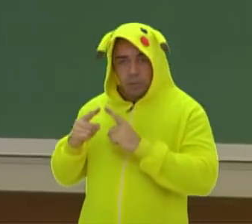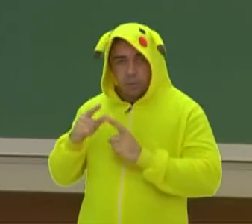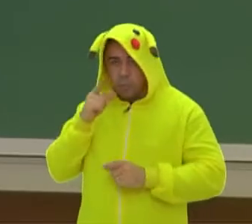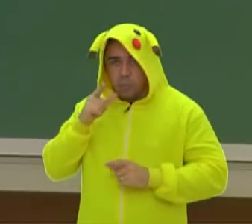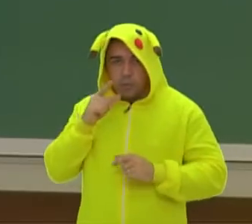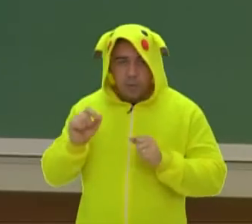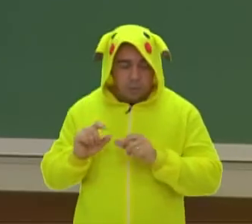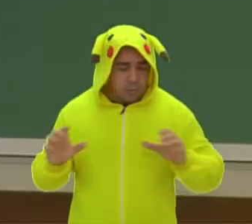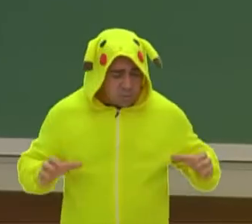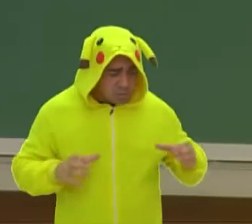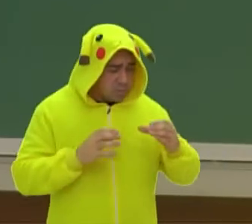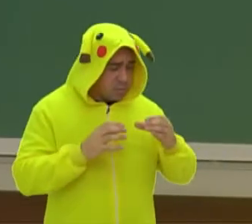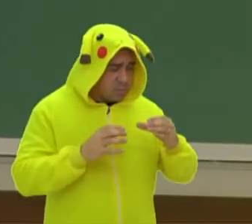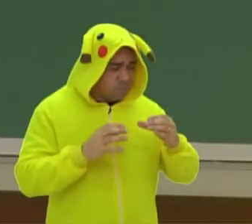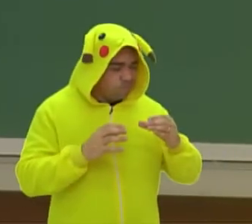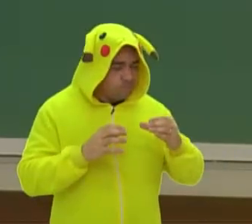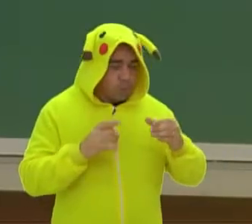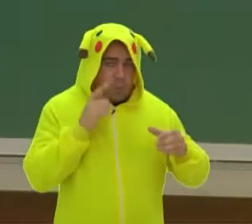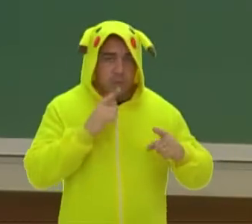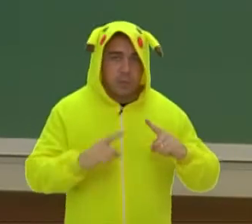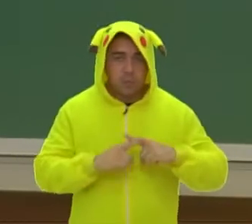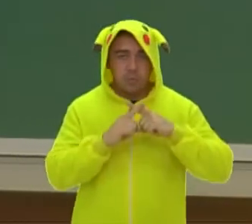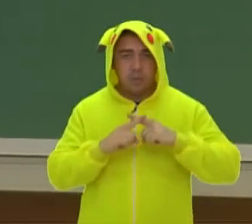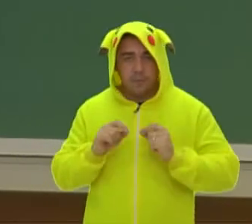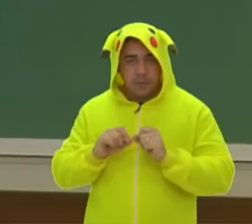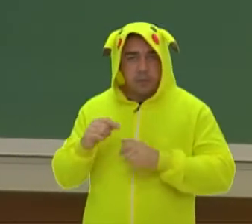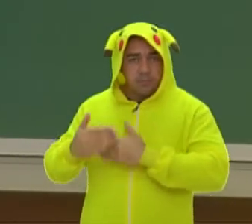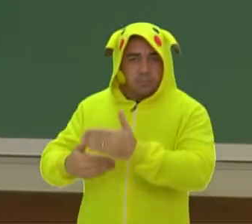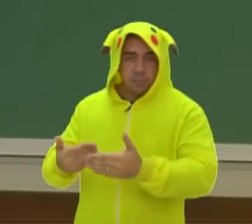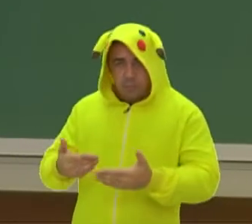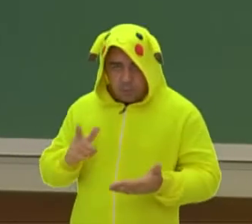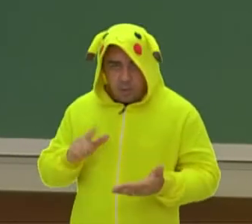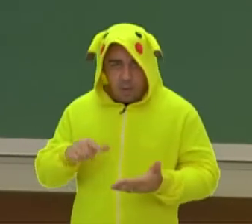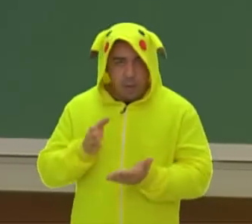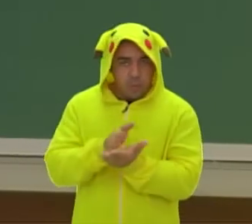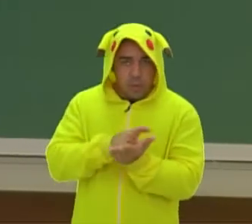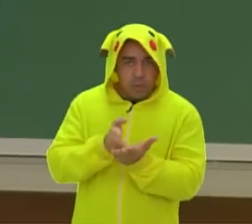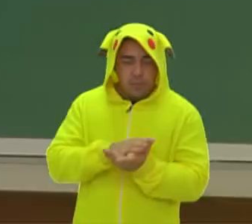esse cruzamento, ou se conseguir gerar um indivíduo que vai ser infértil,